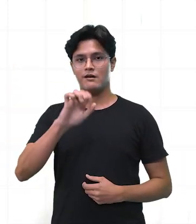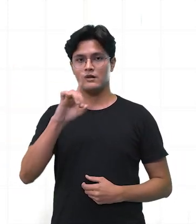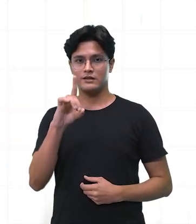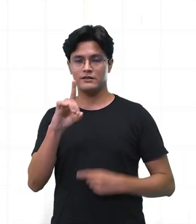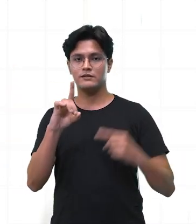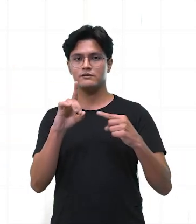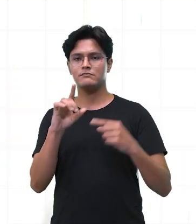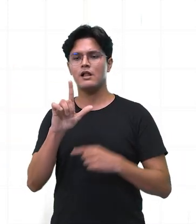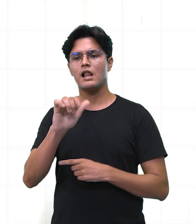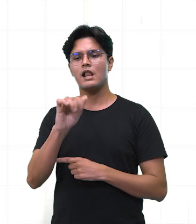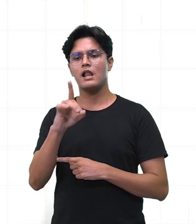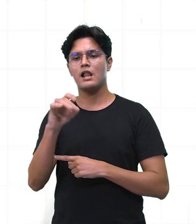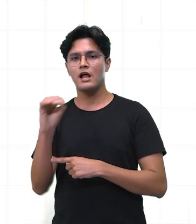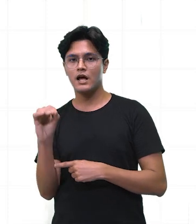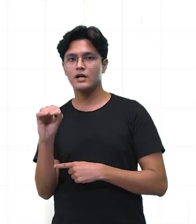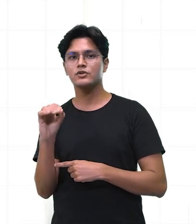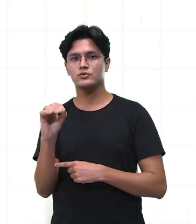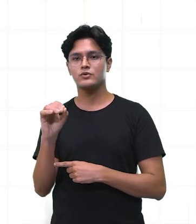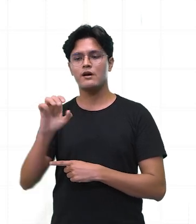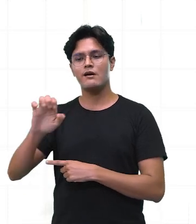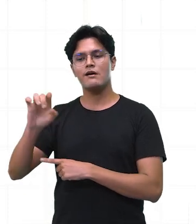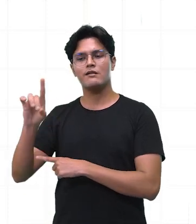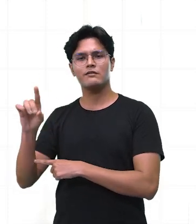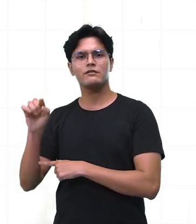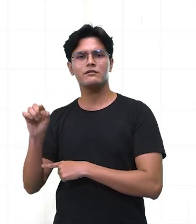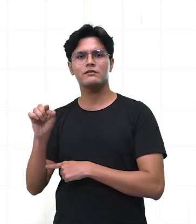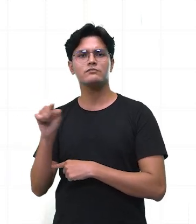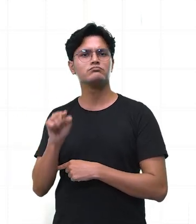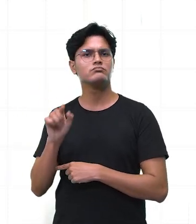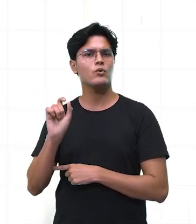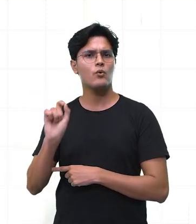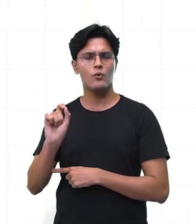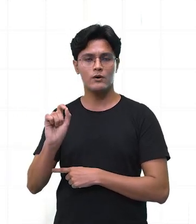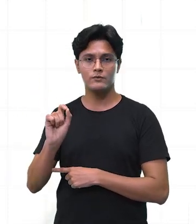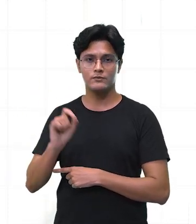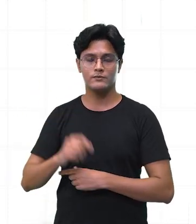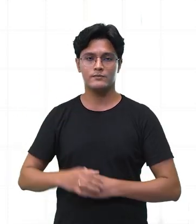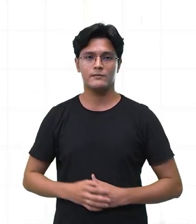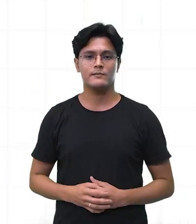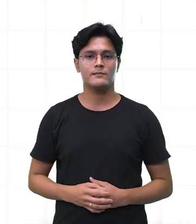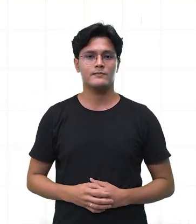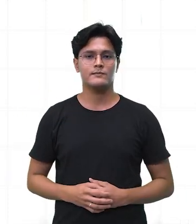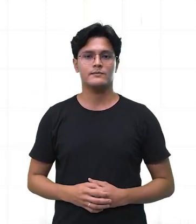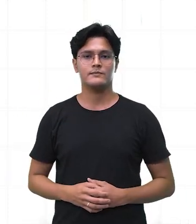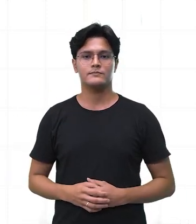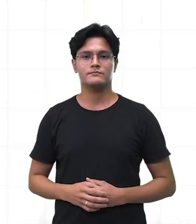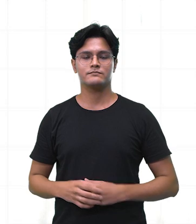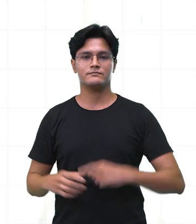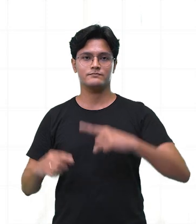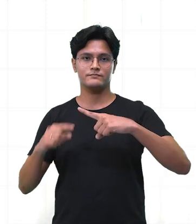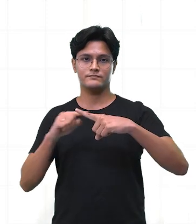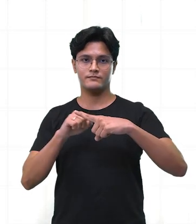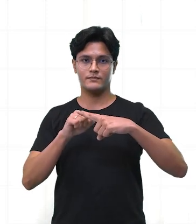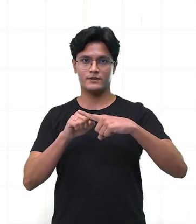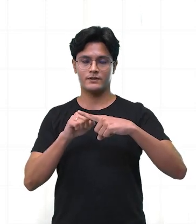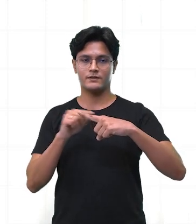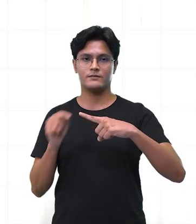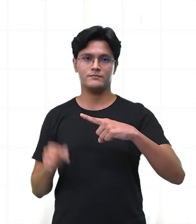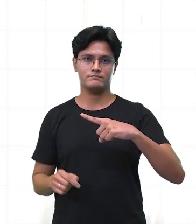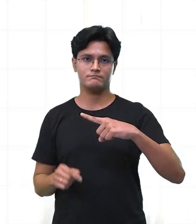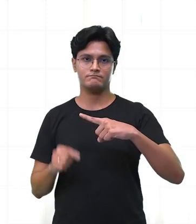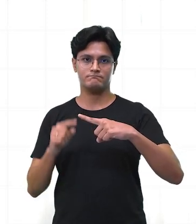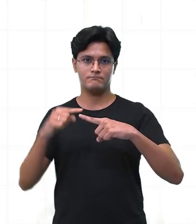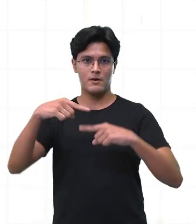ED? É esse aqui, ó, né? O lado E, o segmento ED. Então eu vou prolongar